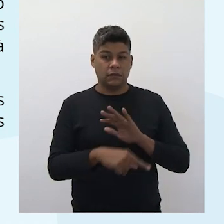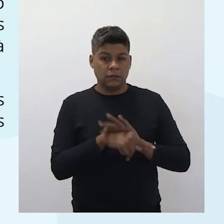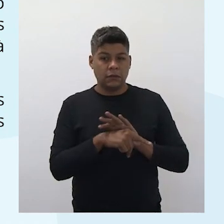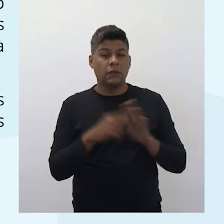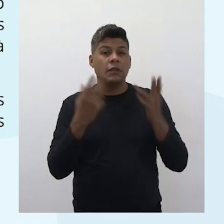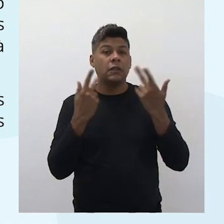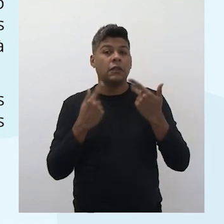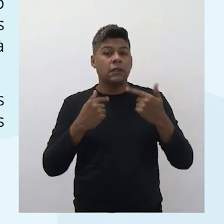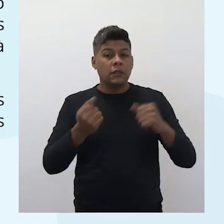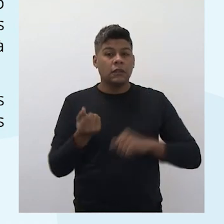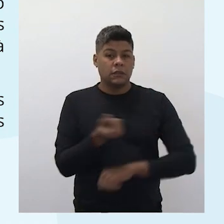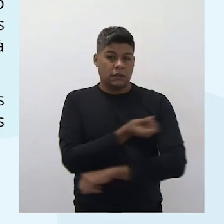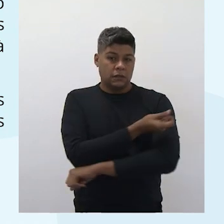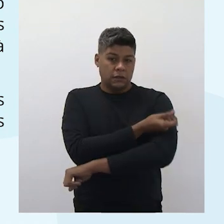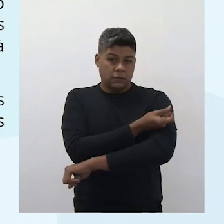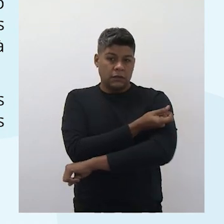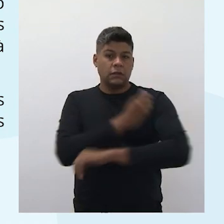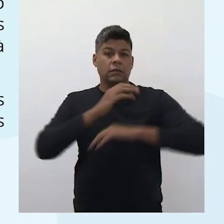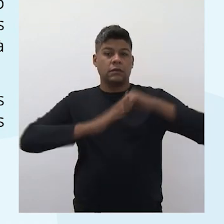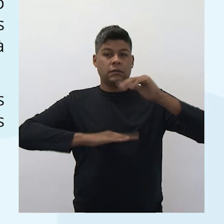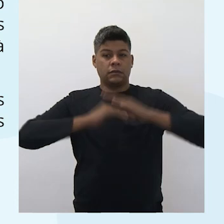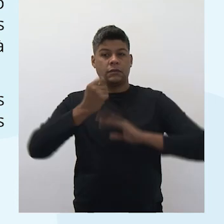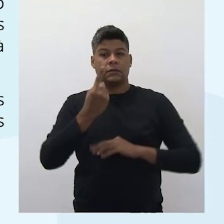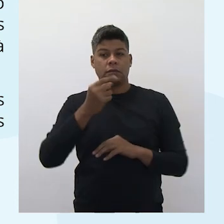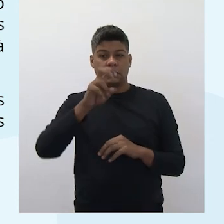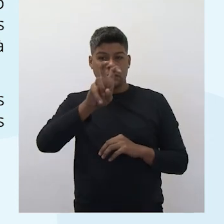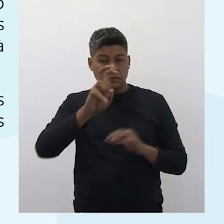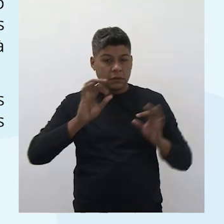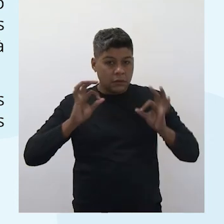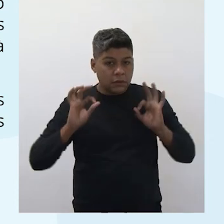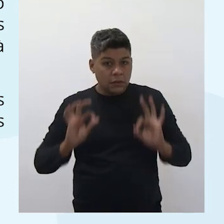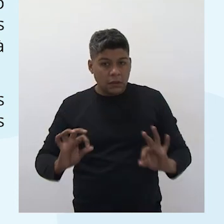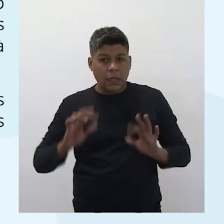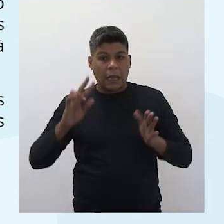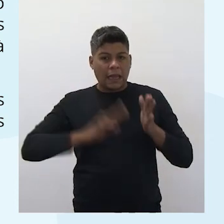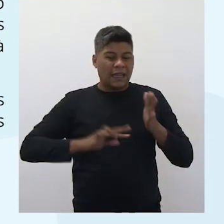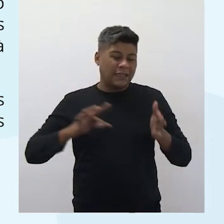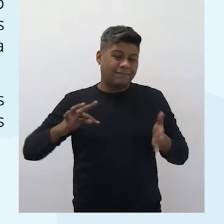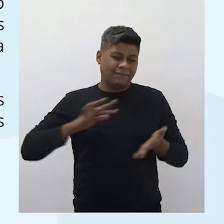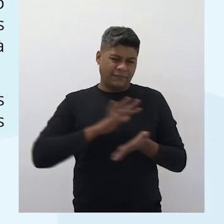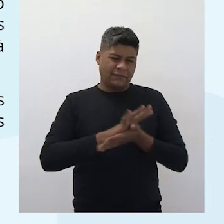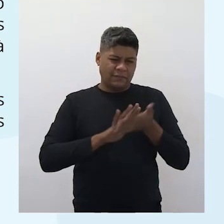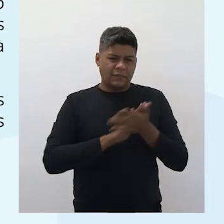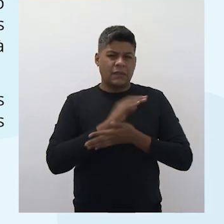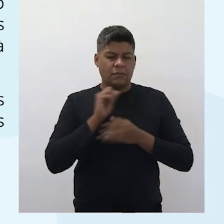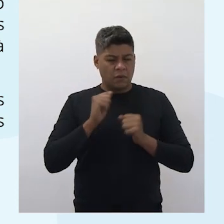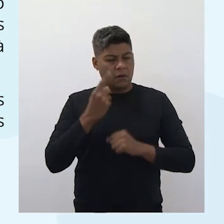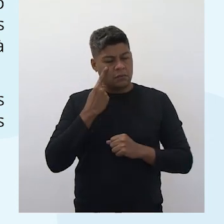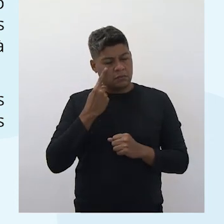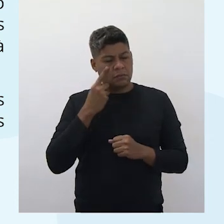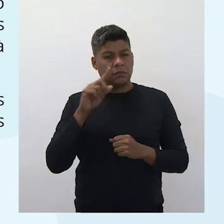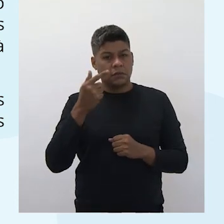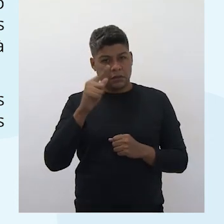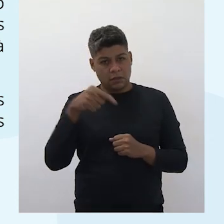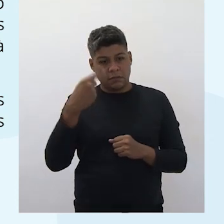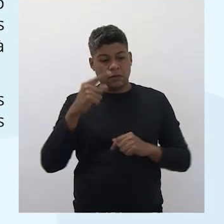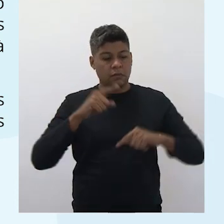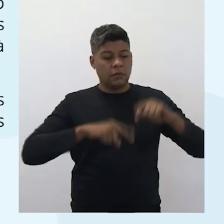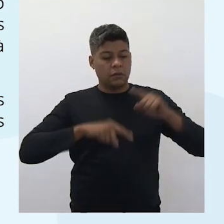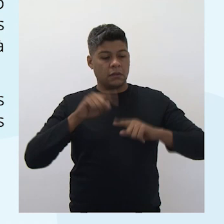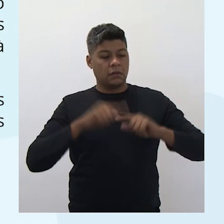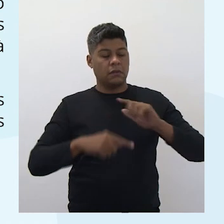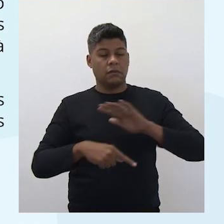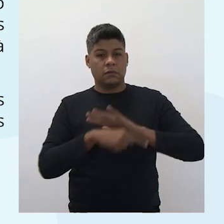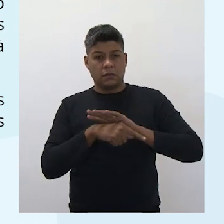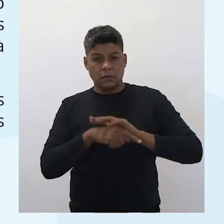Natureza, e o sexto ano, a habilidade 15 é uma habilidade específica. Eu não vou ler na íntegra essa habilidade, mas vocês podem consultar depois o material